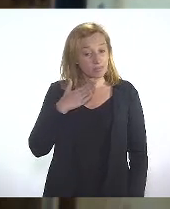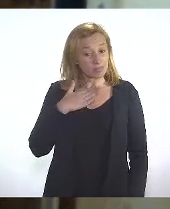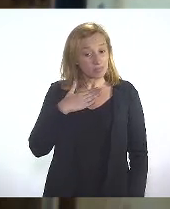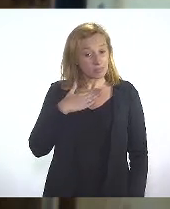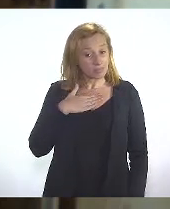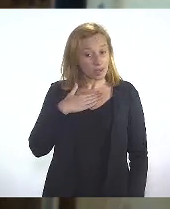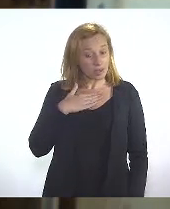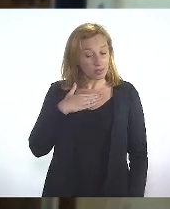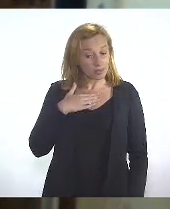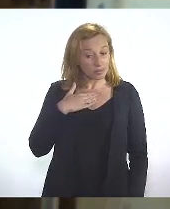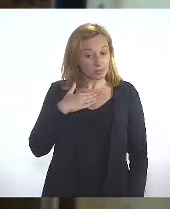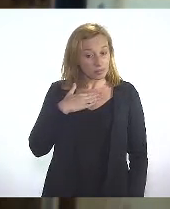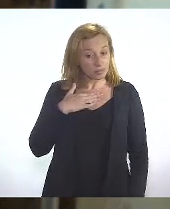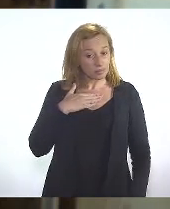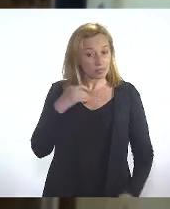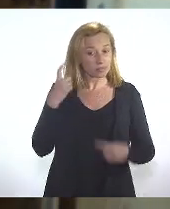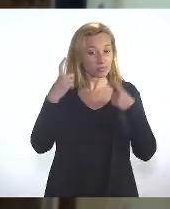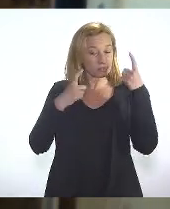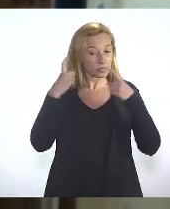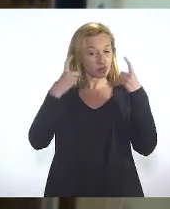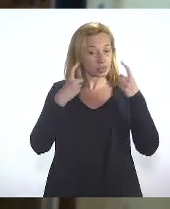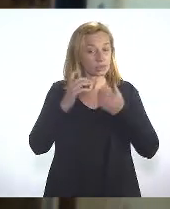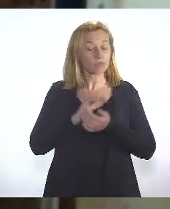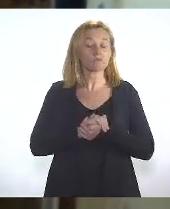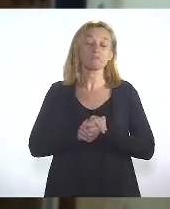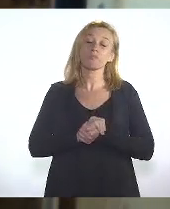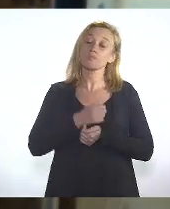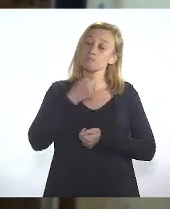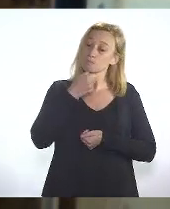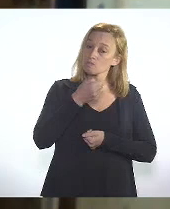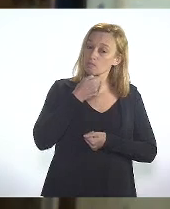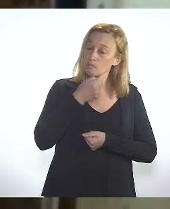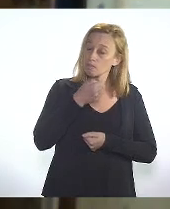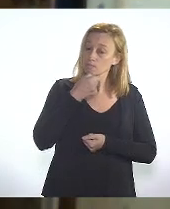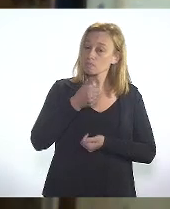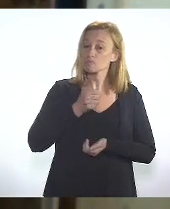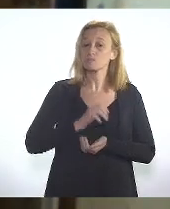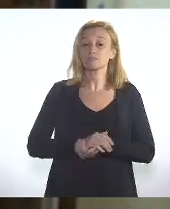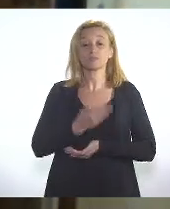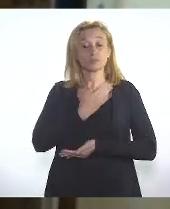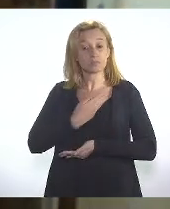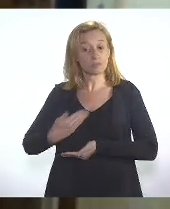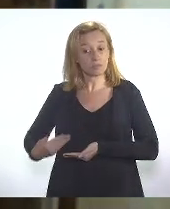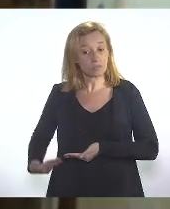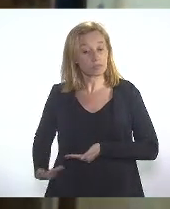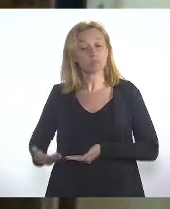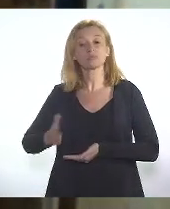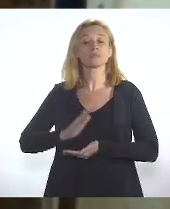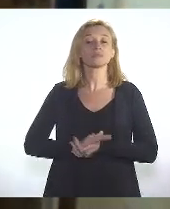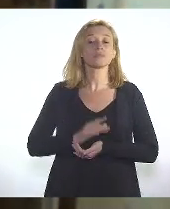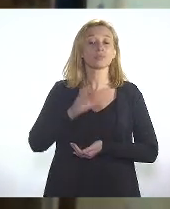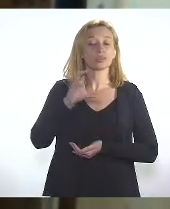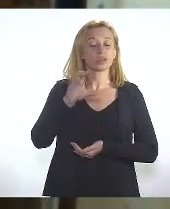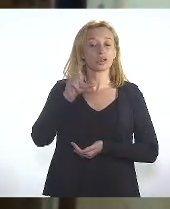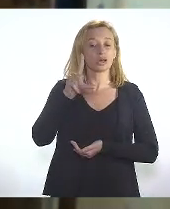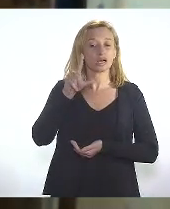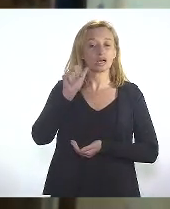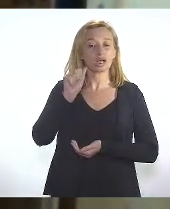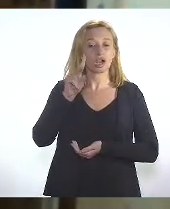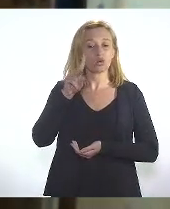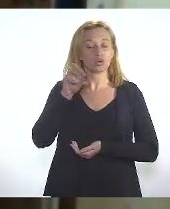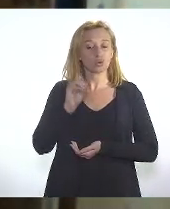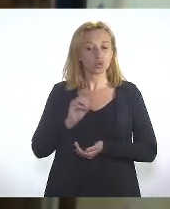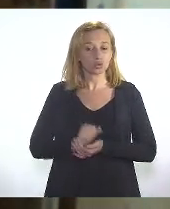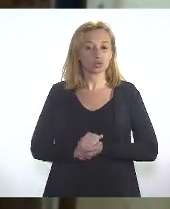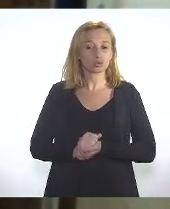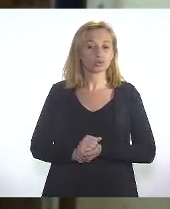apreensão por hora, com uma entrevista que deu o governador Cláudio Castro